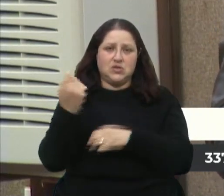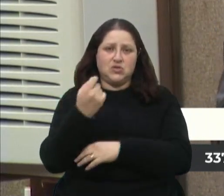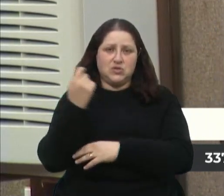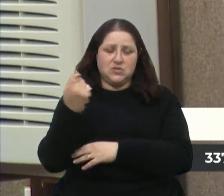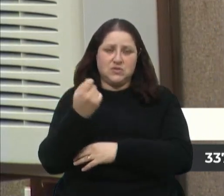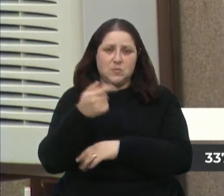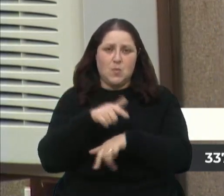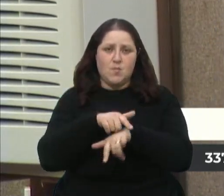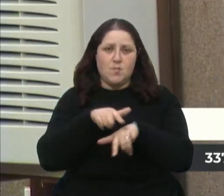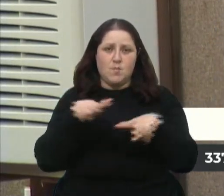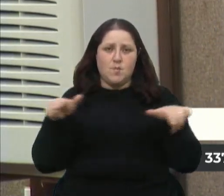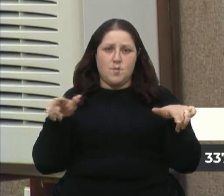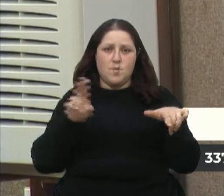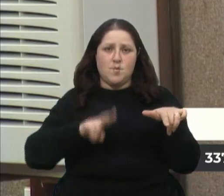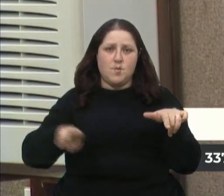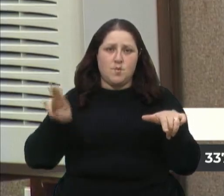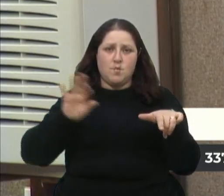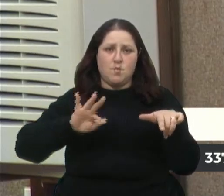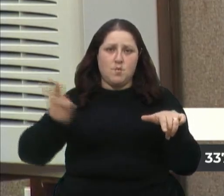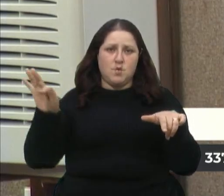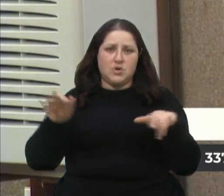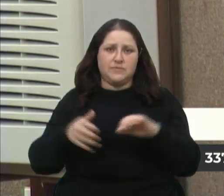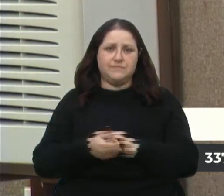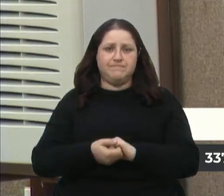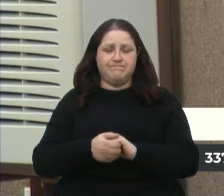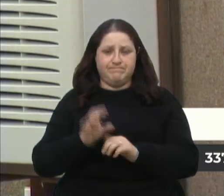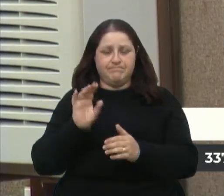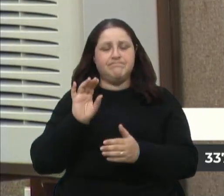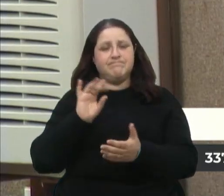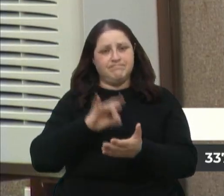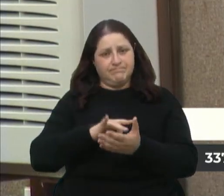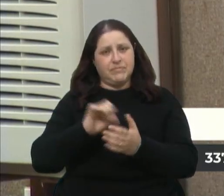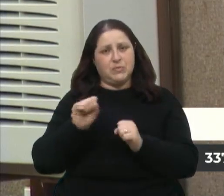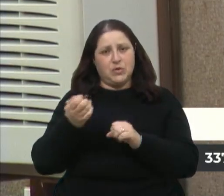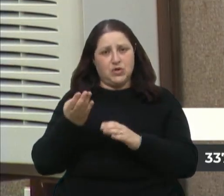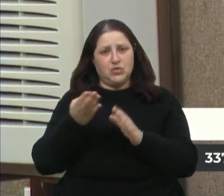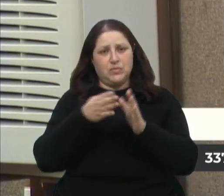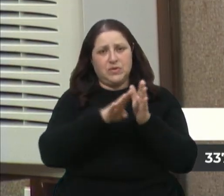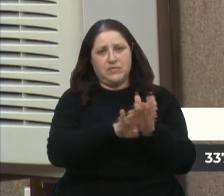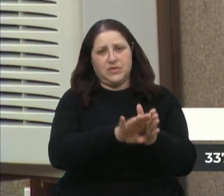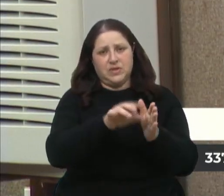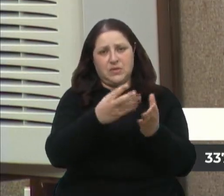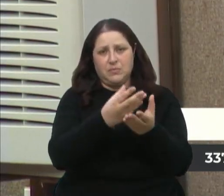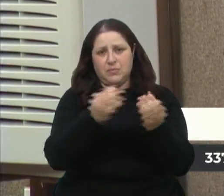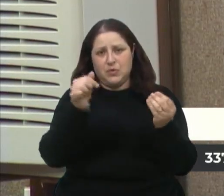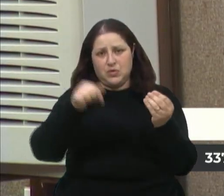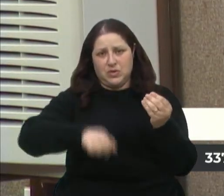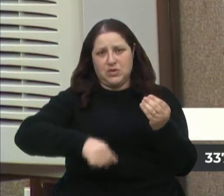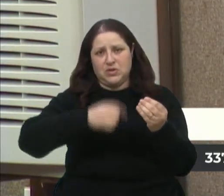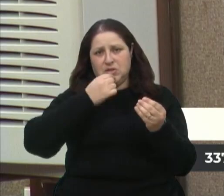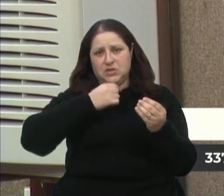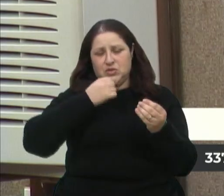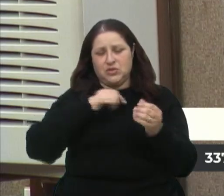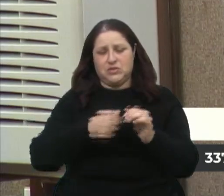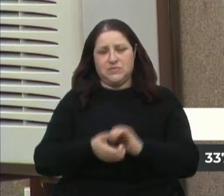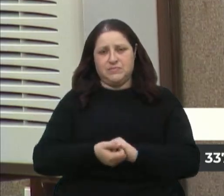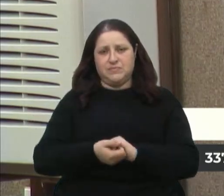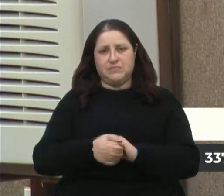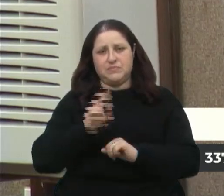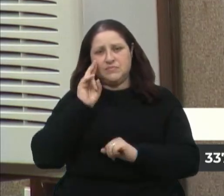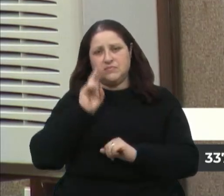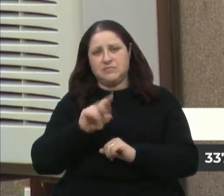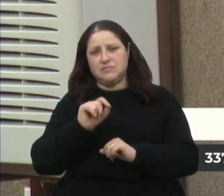não tem uma universidade federal. Isso realmente ia beneficiar muito a nossa cidade. Eu vejo que reter